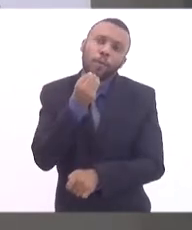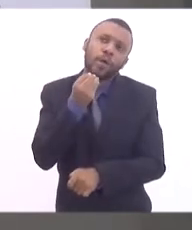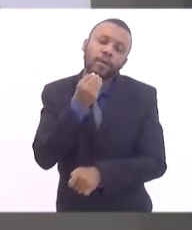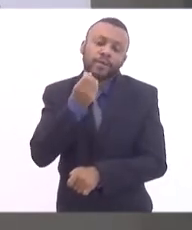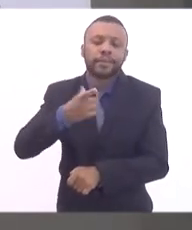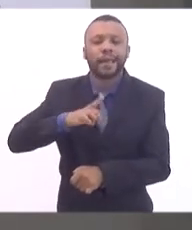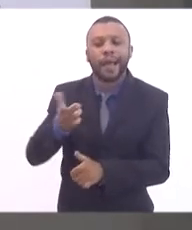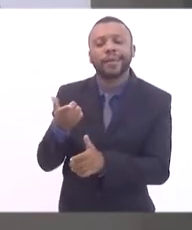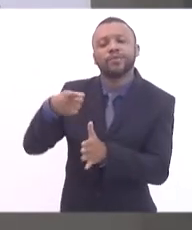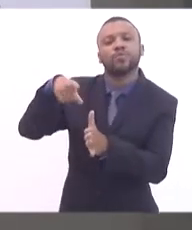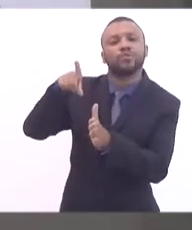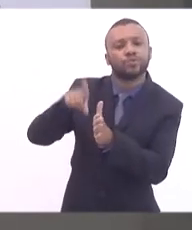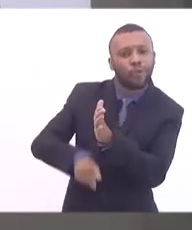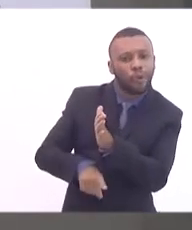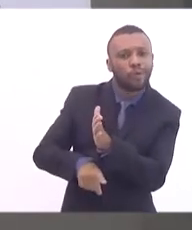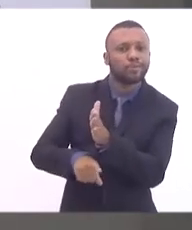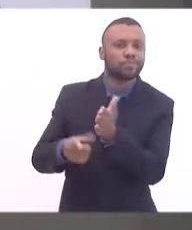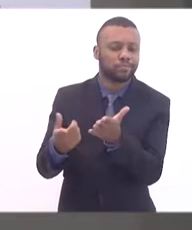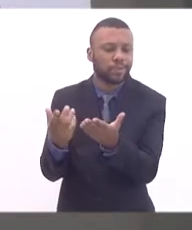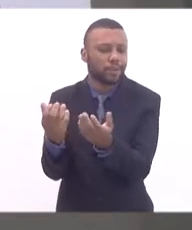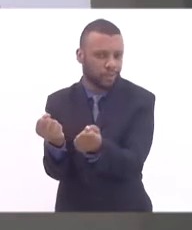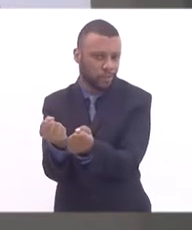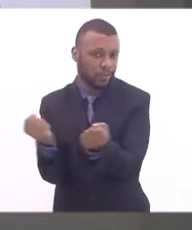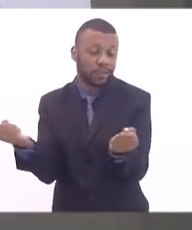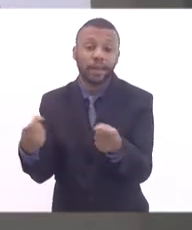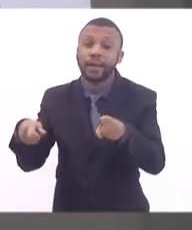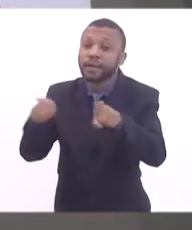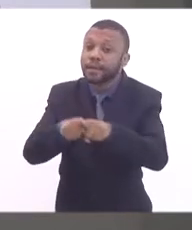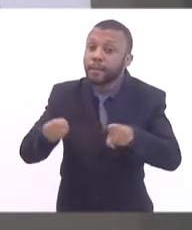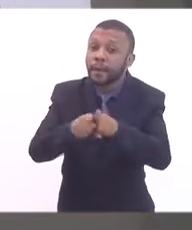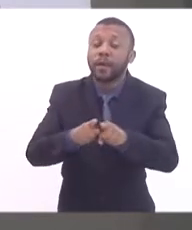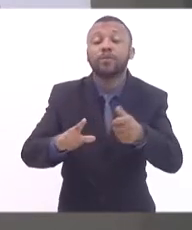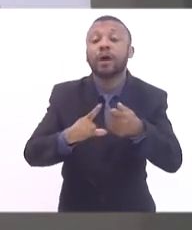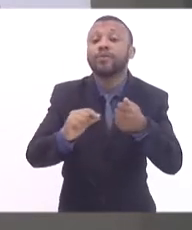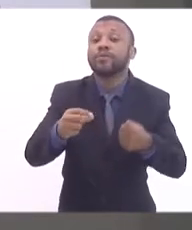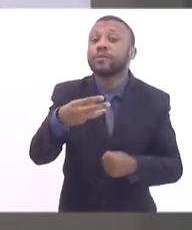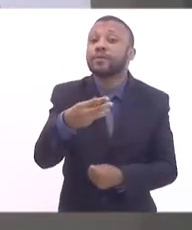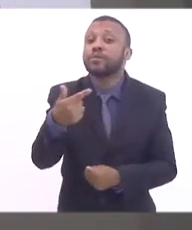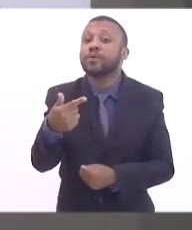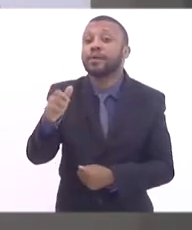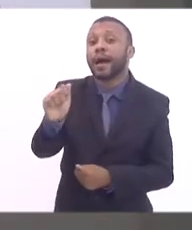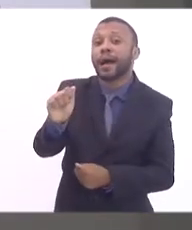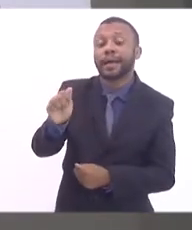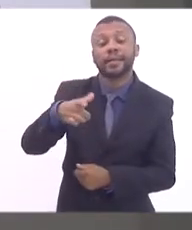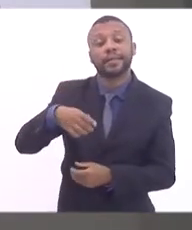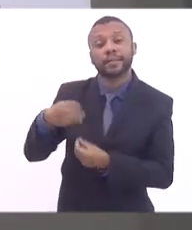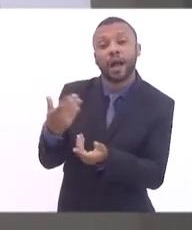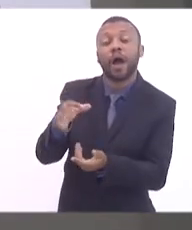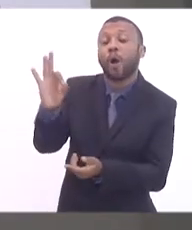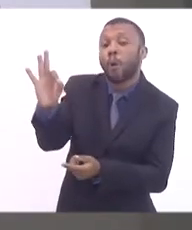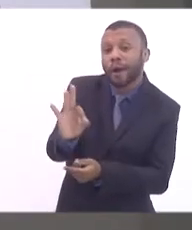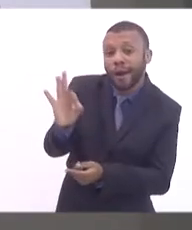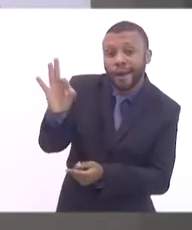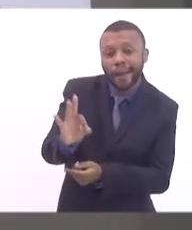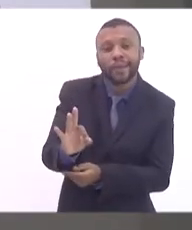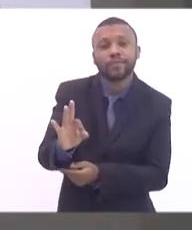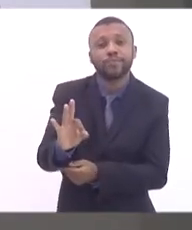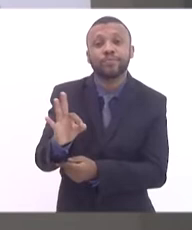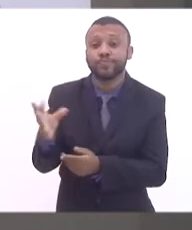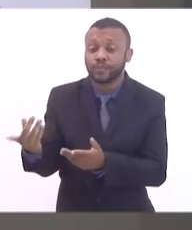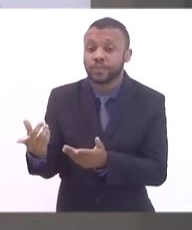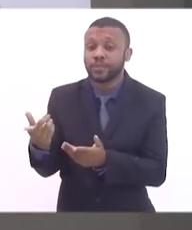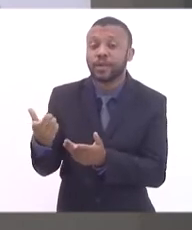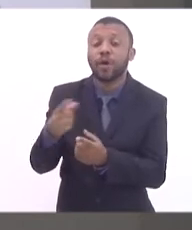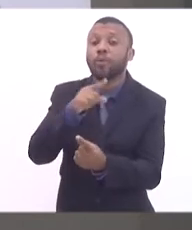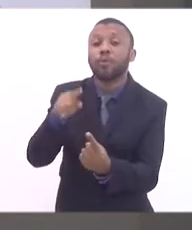e também no artigo 32 A da mesma lei que dá o crédito presumido de forma que a carga tributária fica em